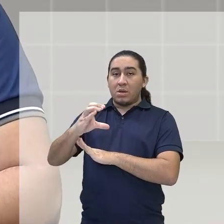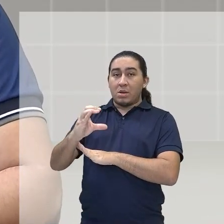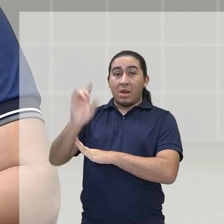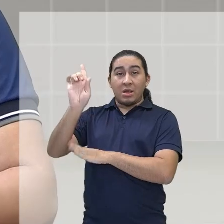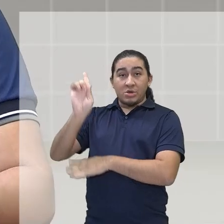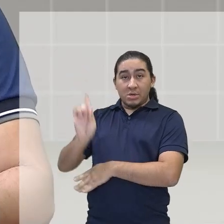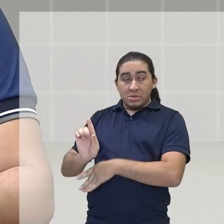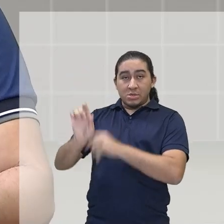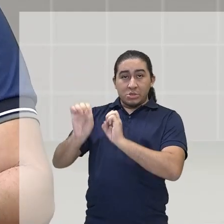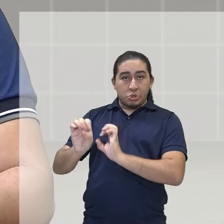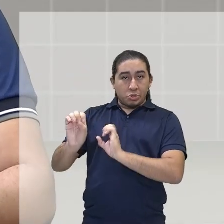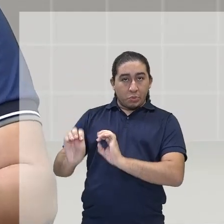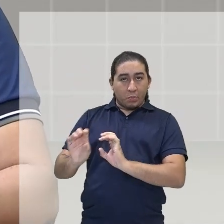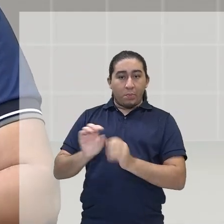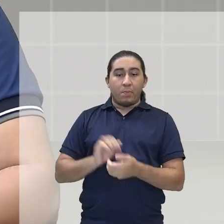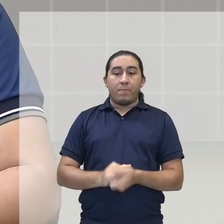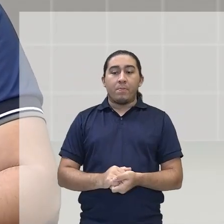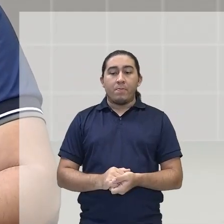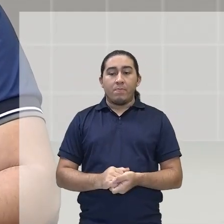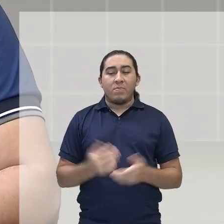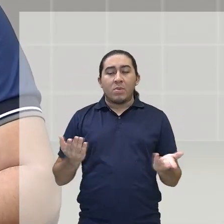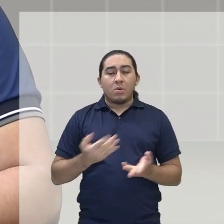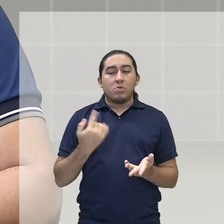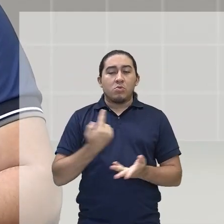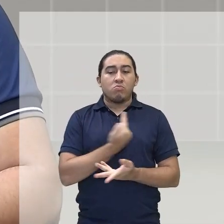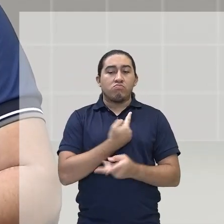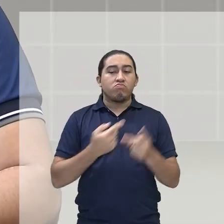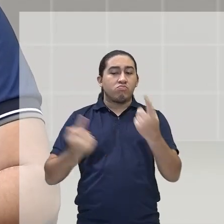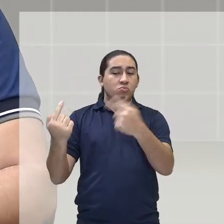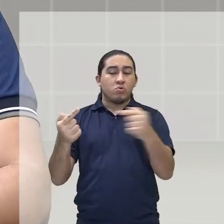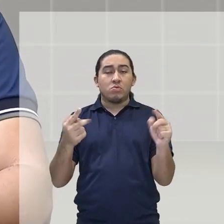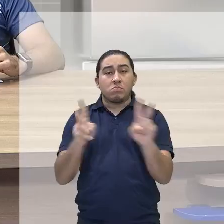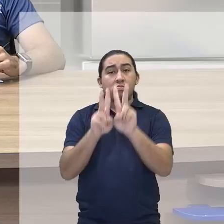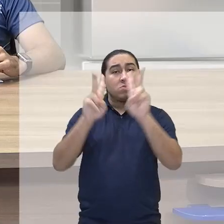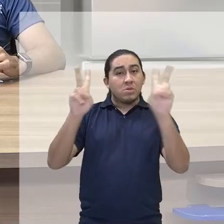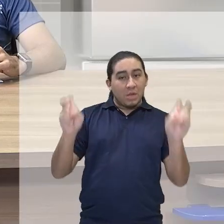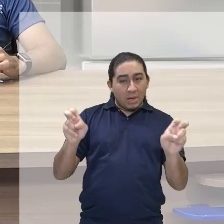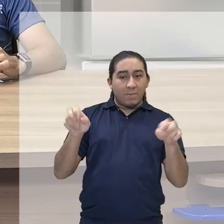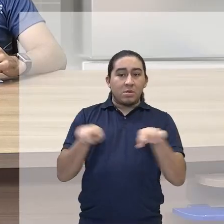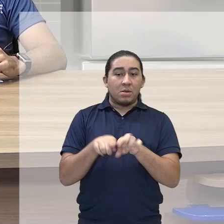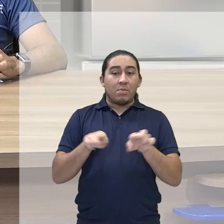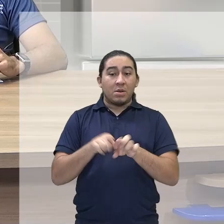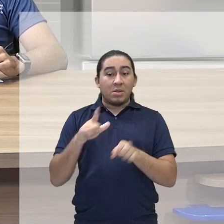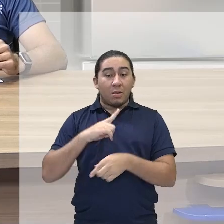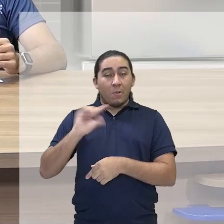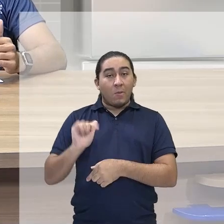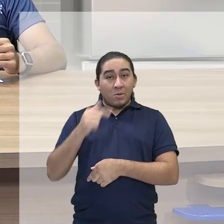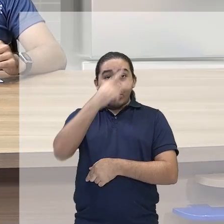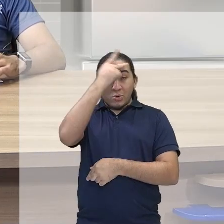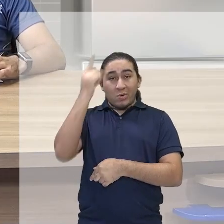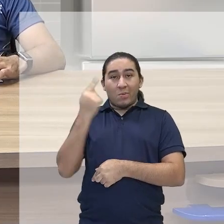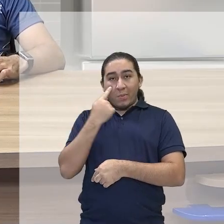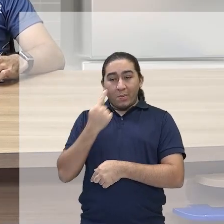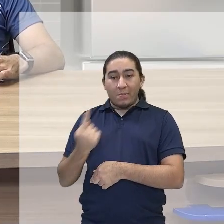E hoje vamos tratar alguns assuntos, mas aqui no estúdio está comigo também nosso